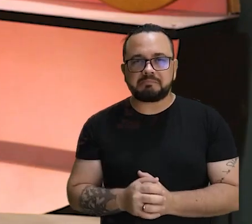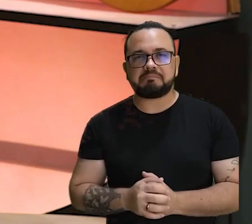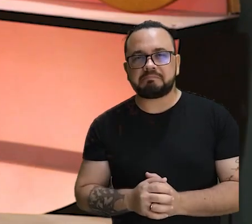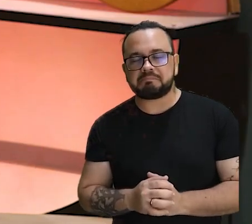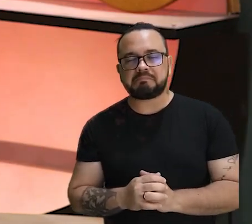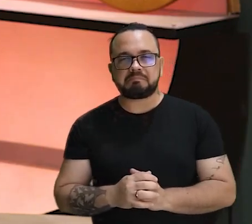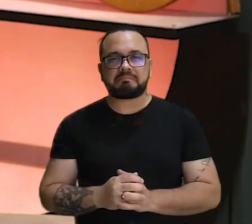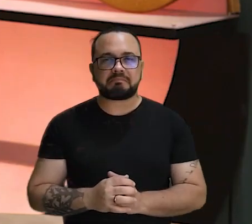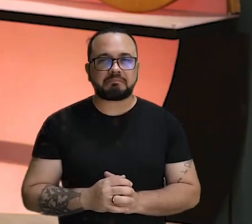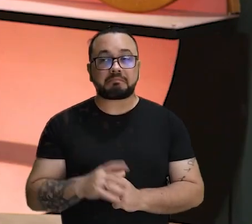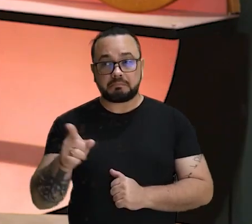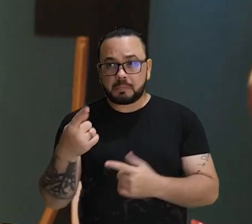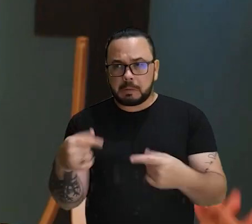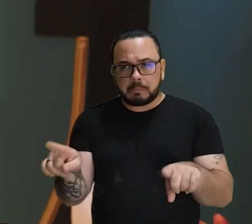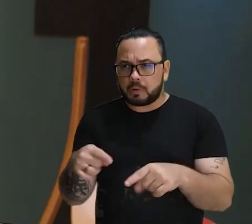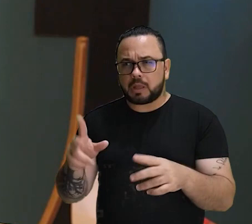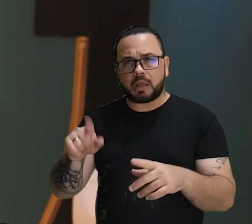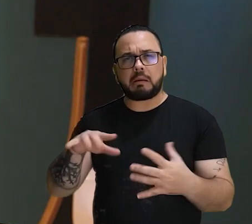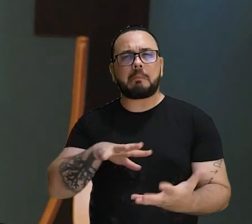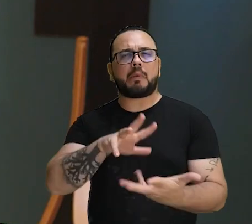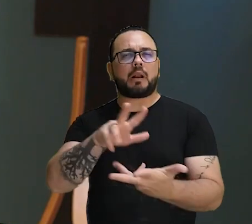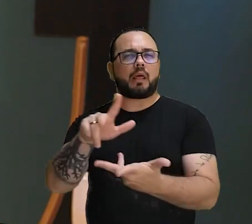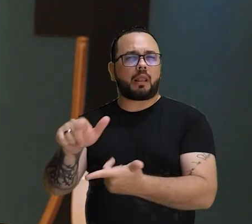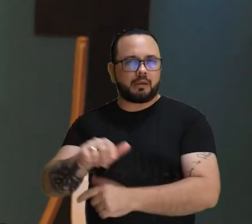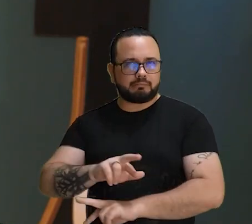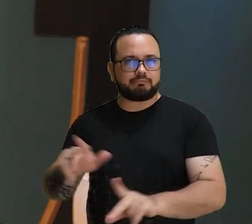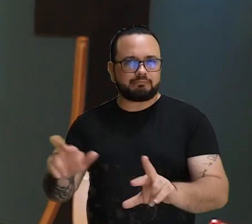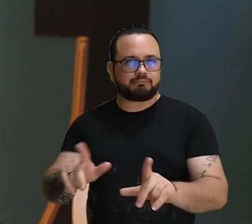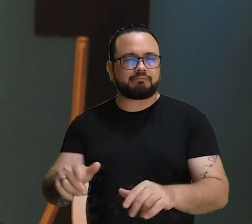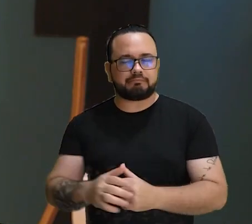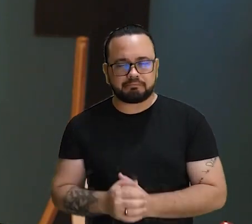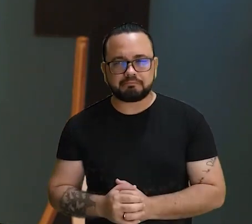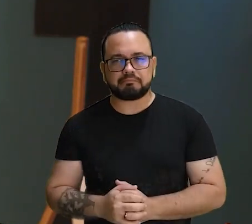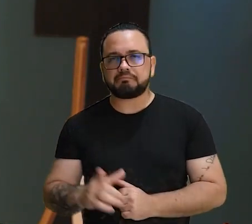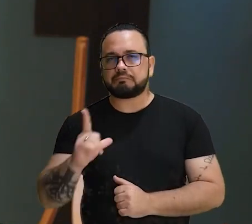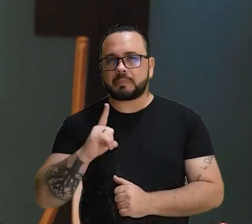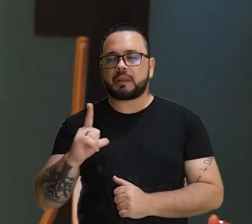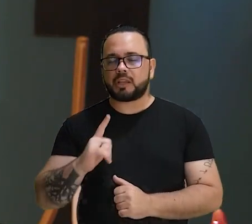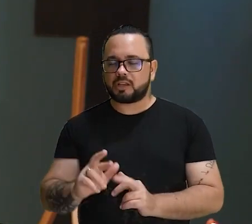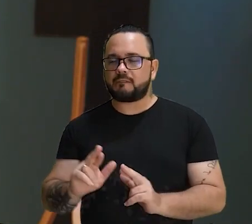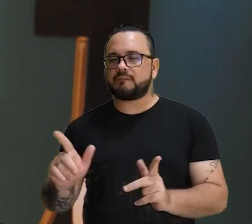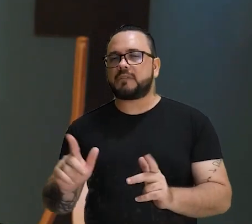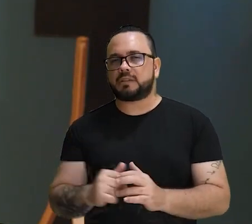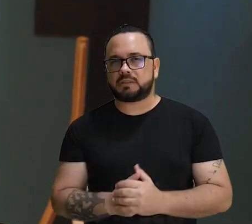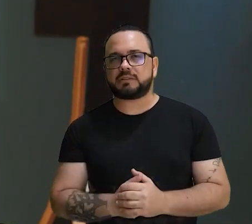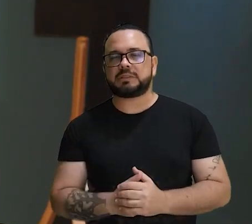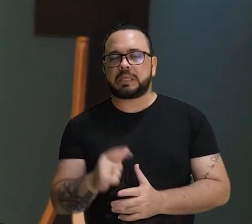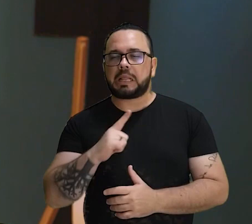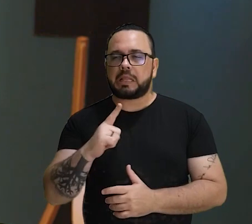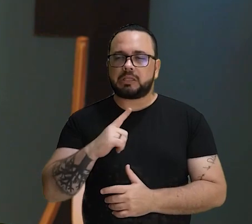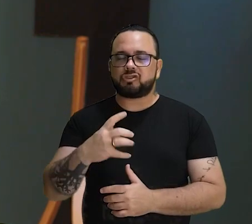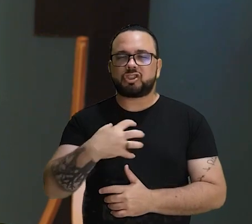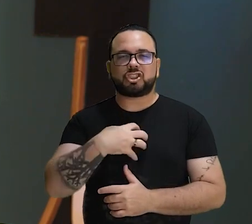Lívia! Nossa, sua música ela é muito universal, assim. Ela, né, ela é bem diferenciada. Ela tem